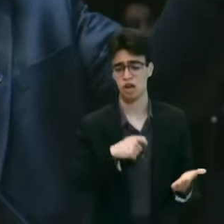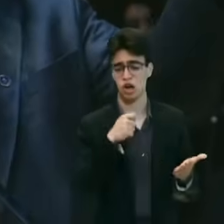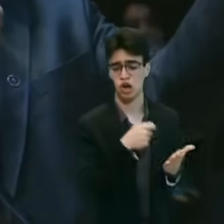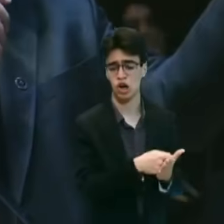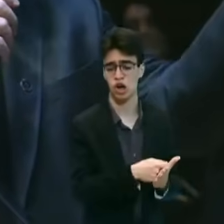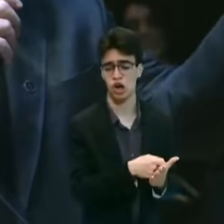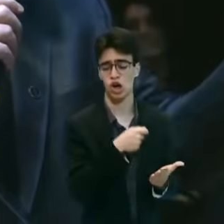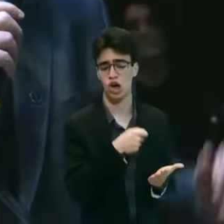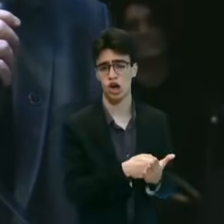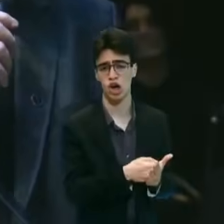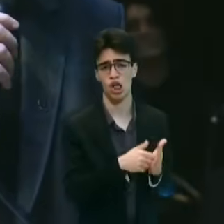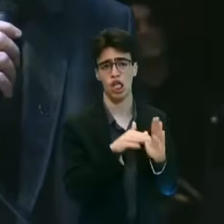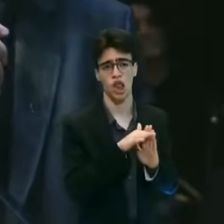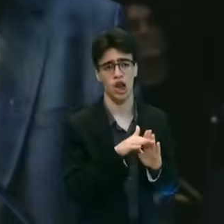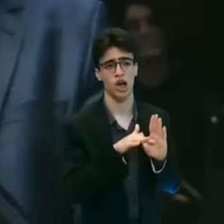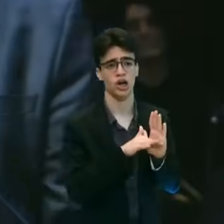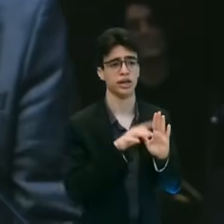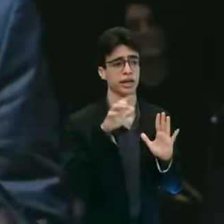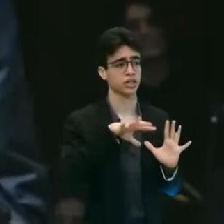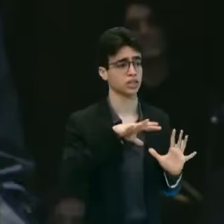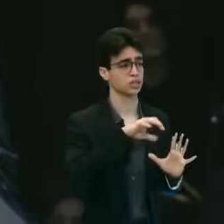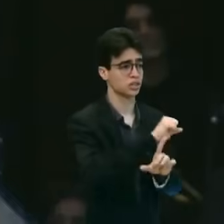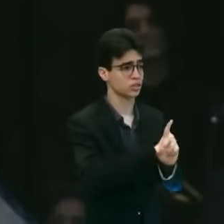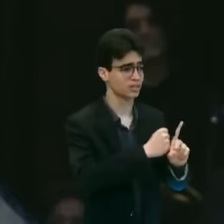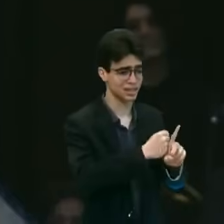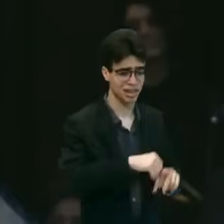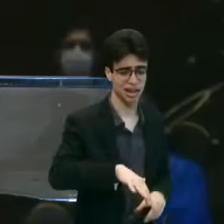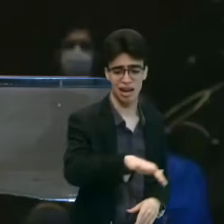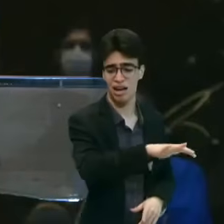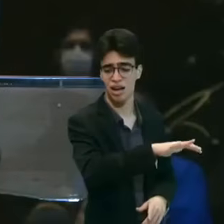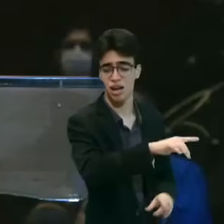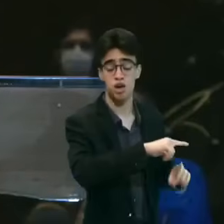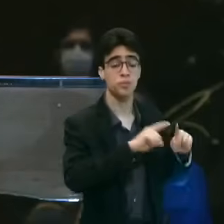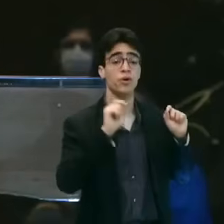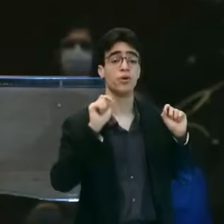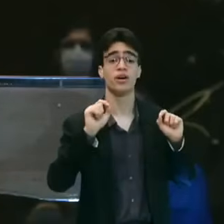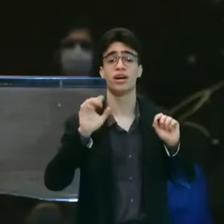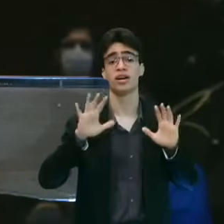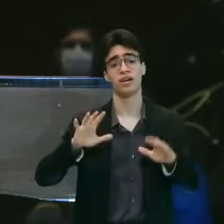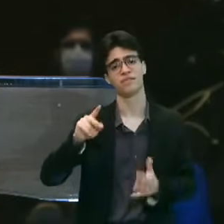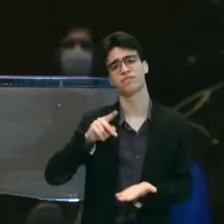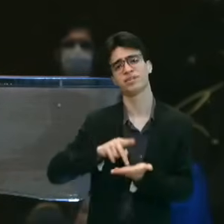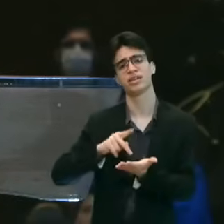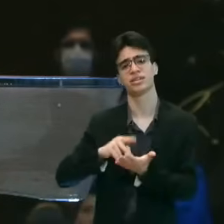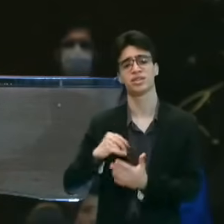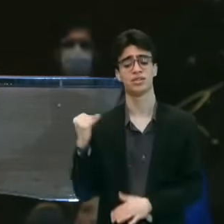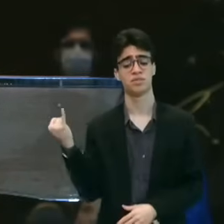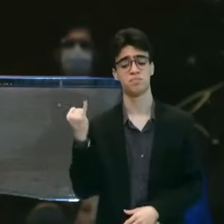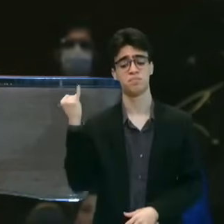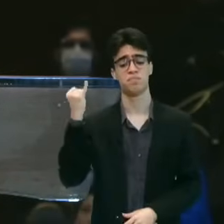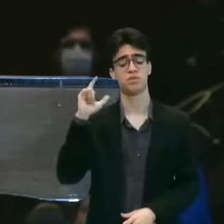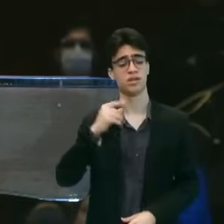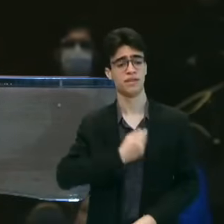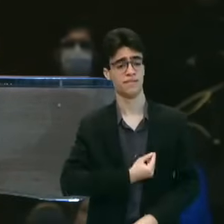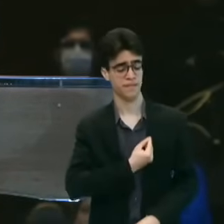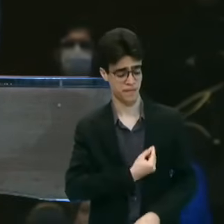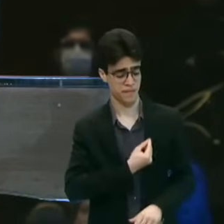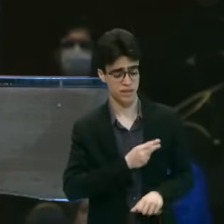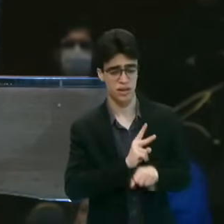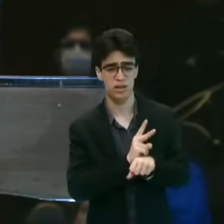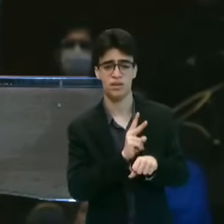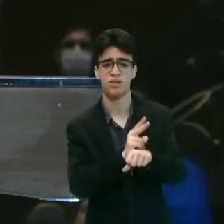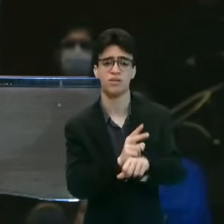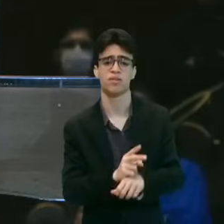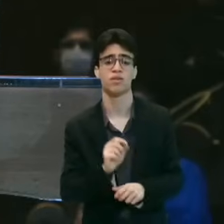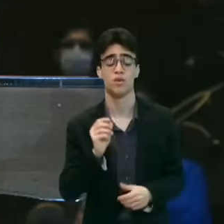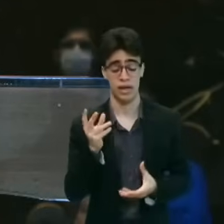imposição de uma sociedade decadente, mas que são essenciais à preservação da vida,